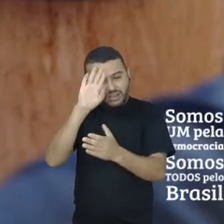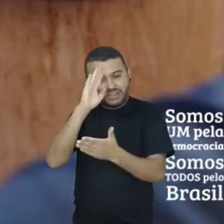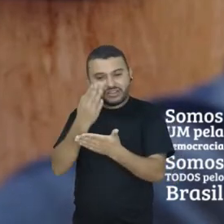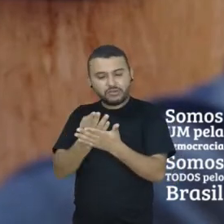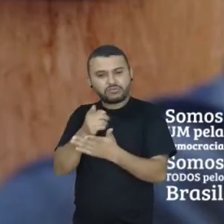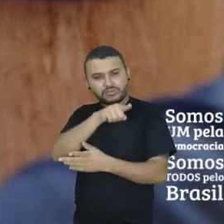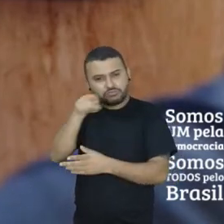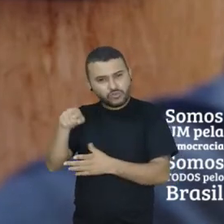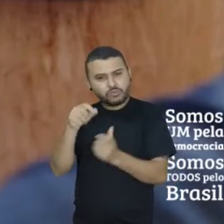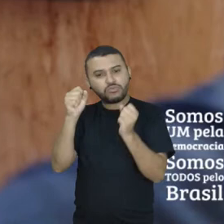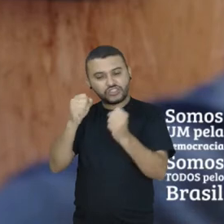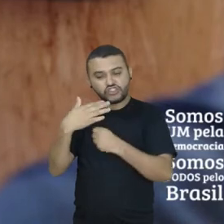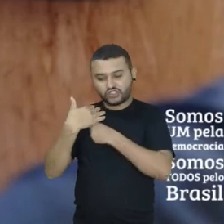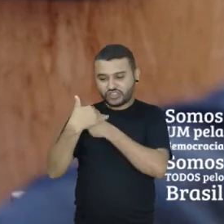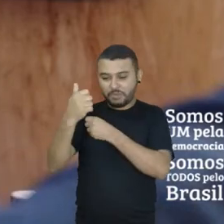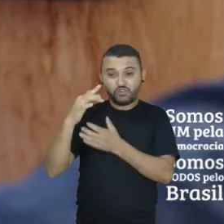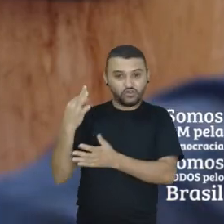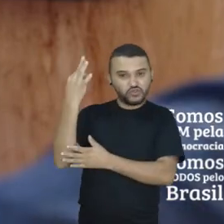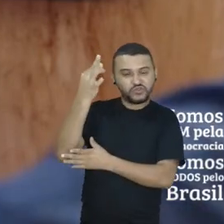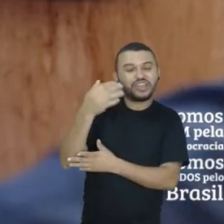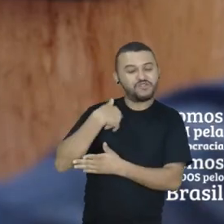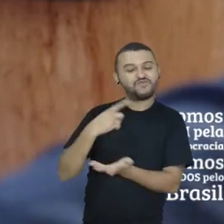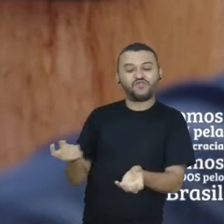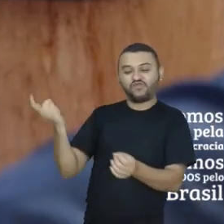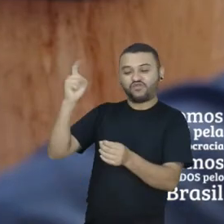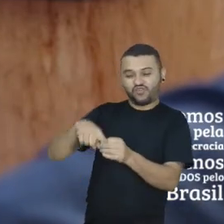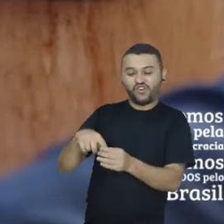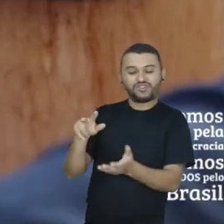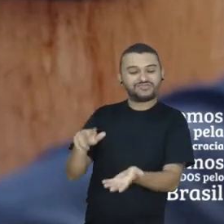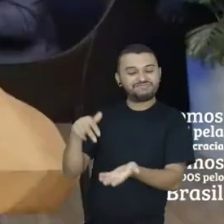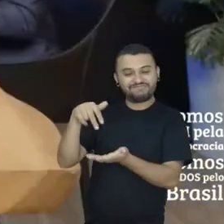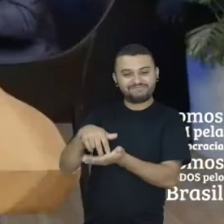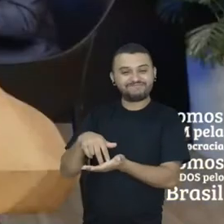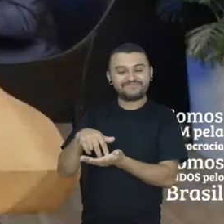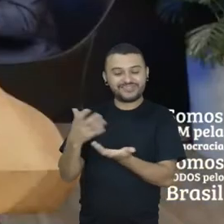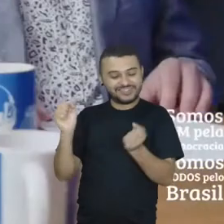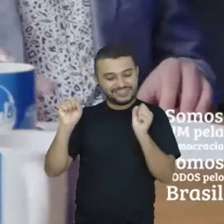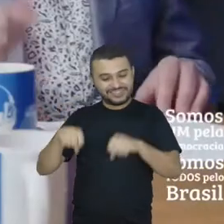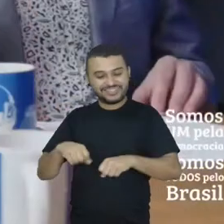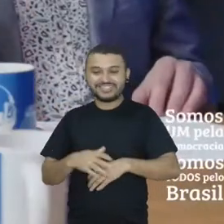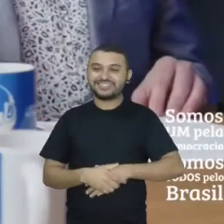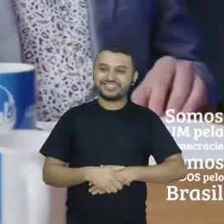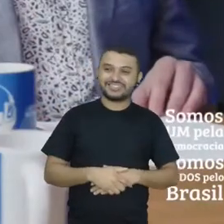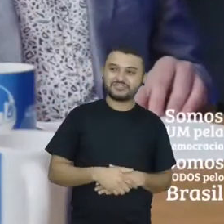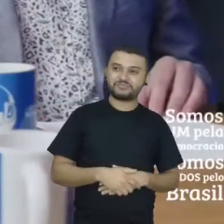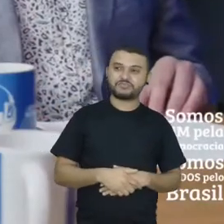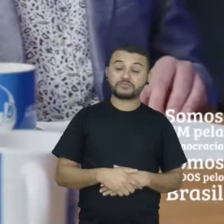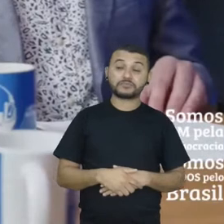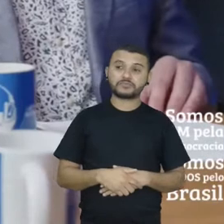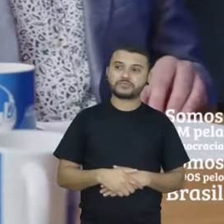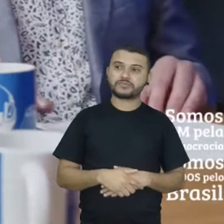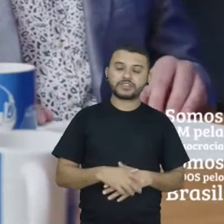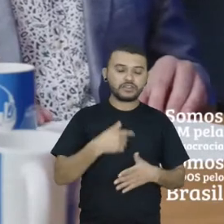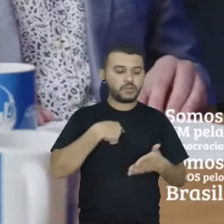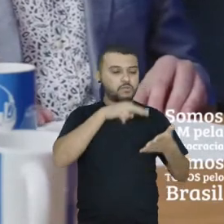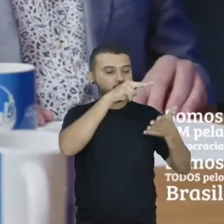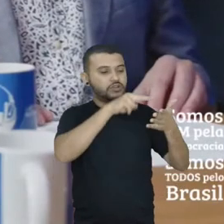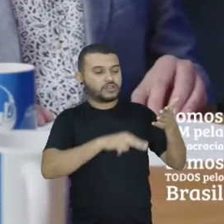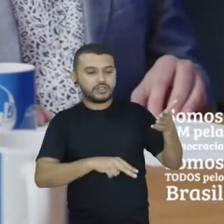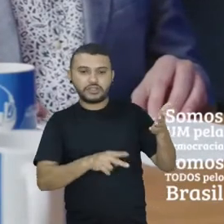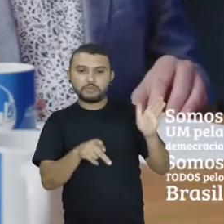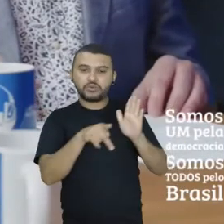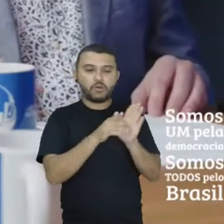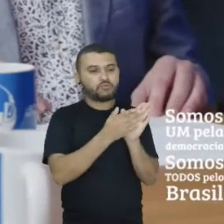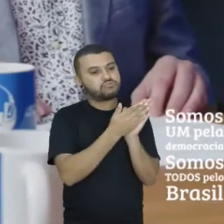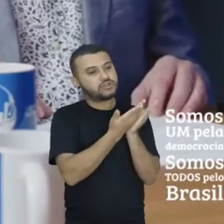lá para frente, eu volto. Viu? Opa, maravilha. Será um aprendizado. Olha, eu queria deixar... Eu li o versículo Vocês